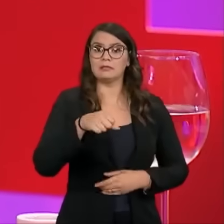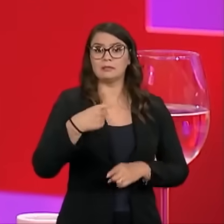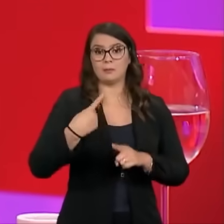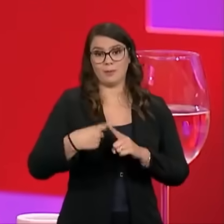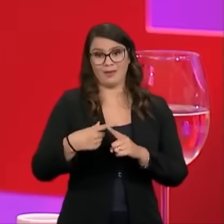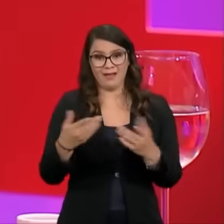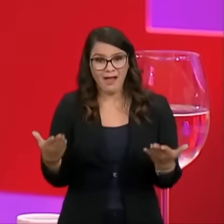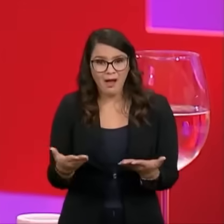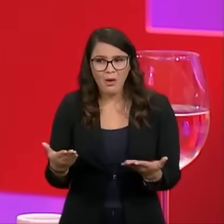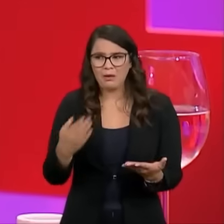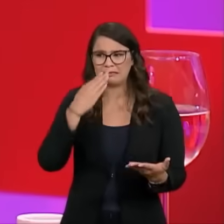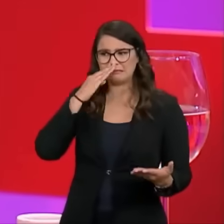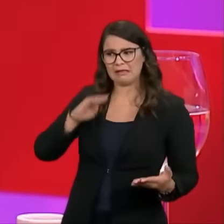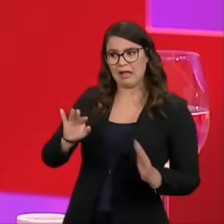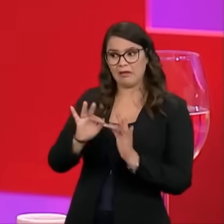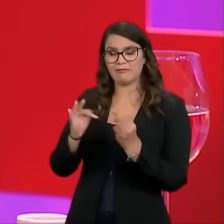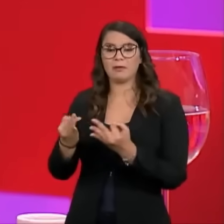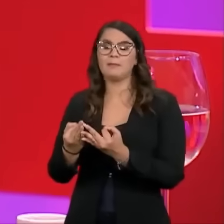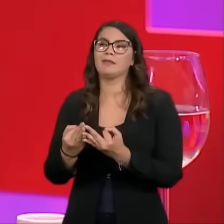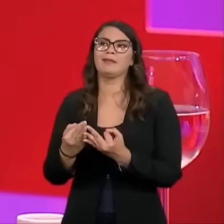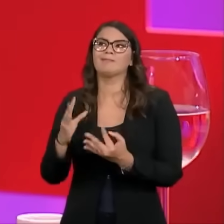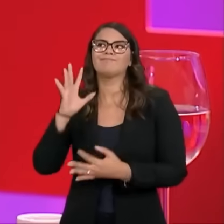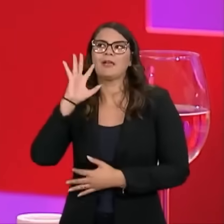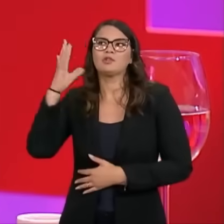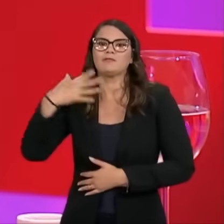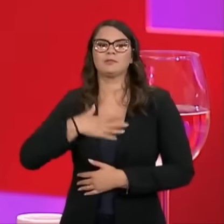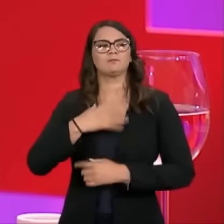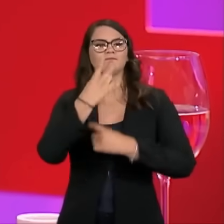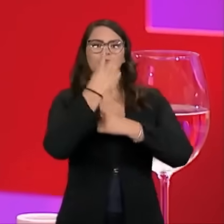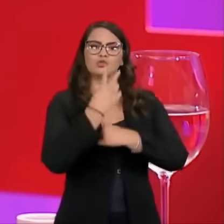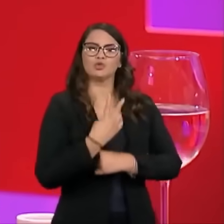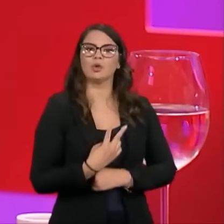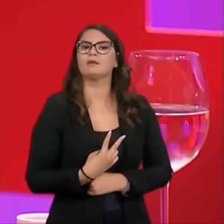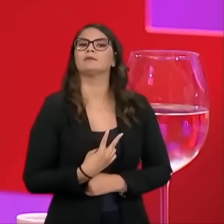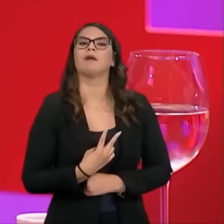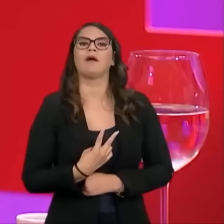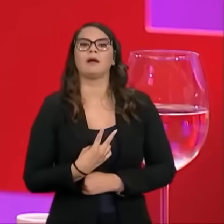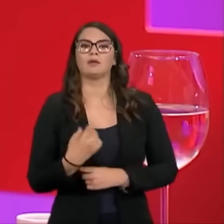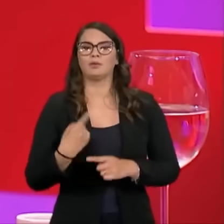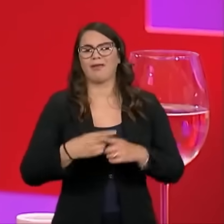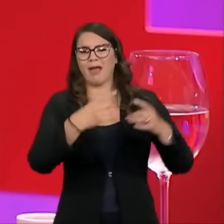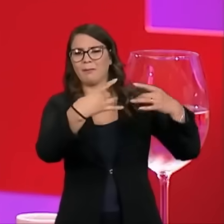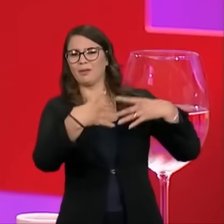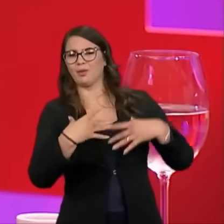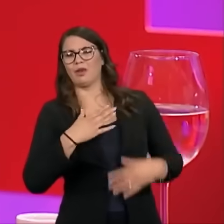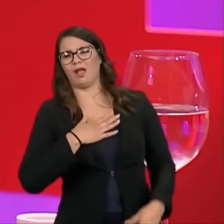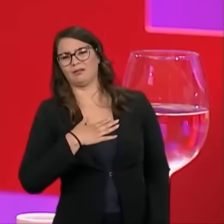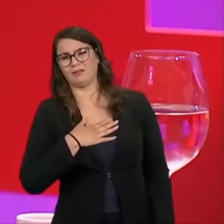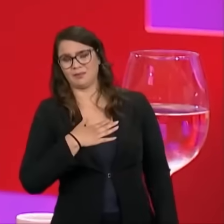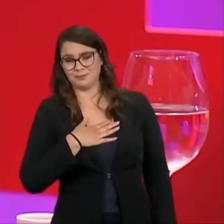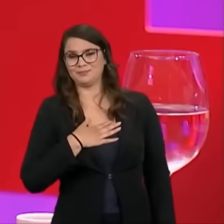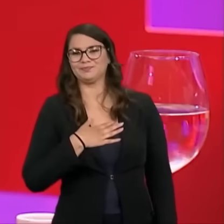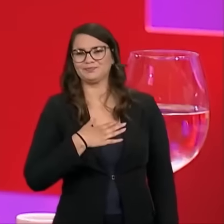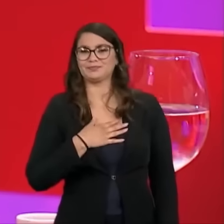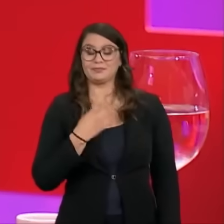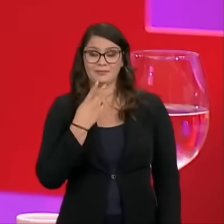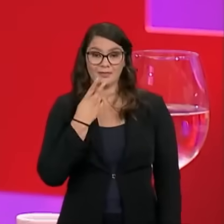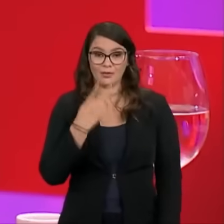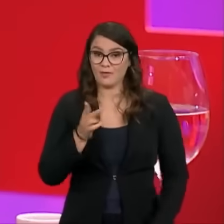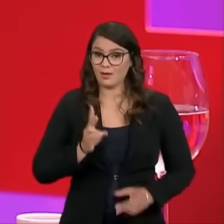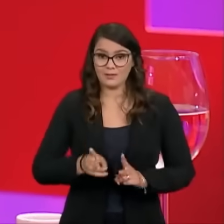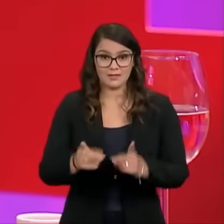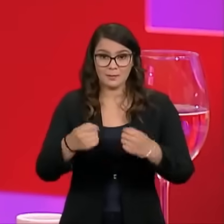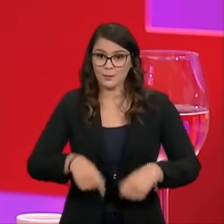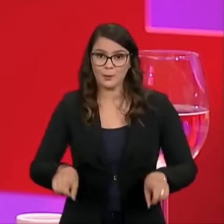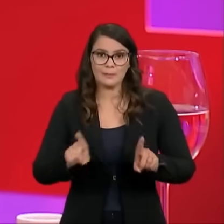momento negar A família era uma forma de me proteger do desprezo do ódio e do abandono Ao qual eu estava inserida eu digo sempre que eu